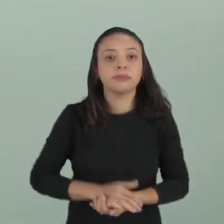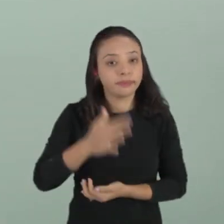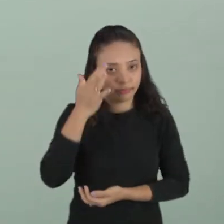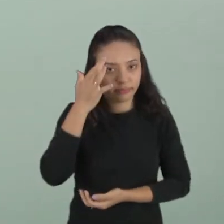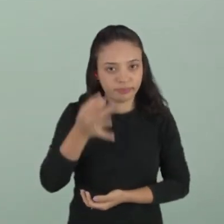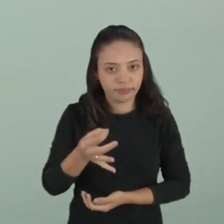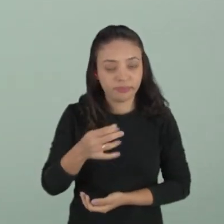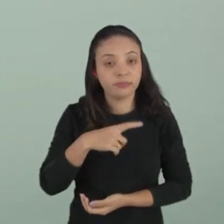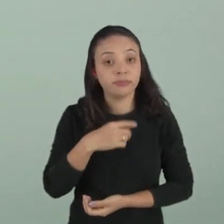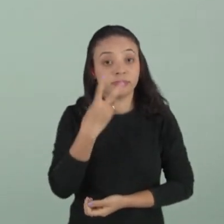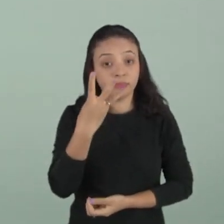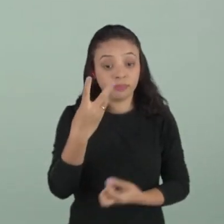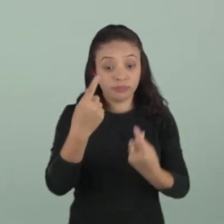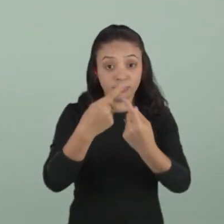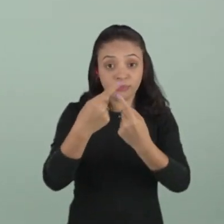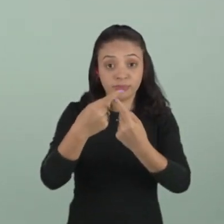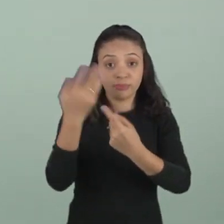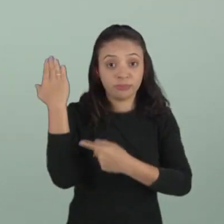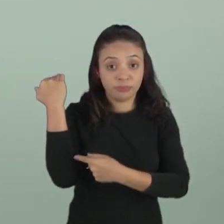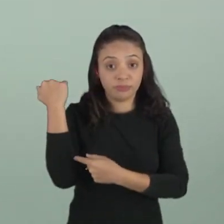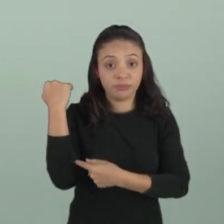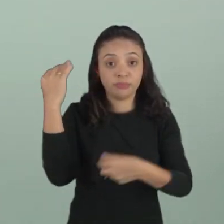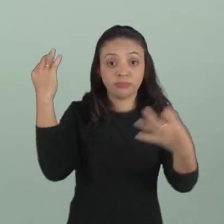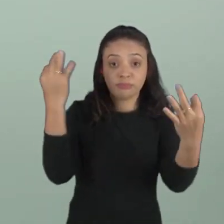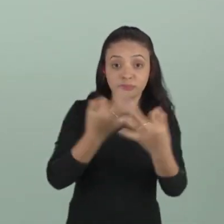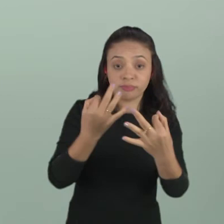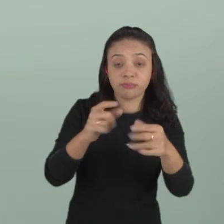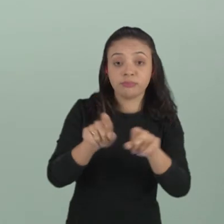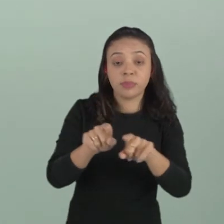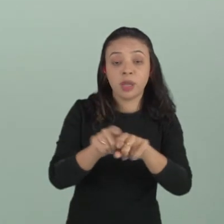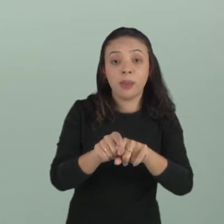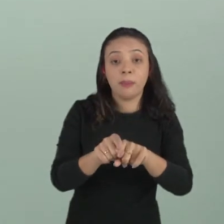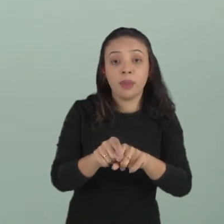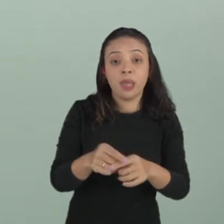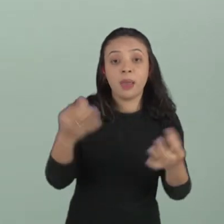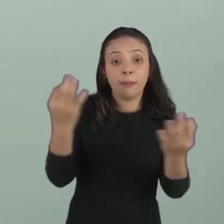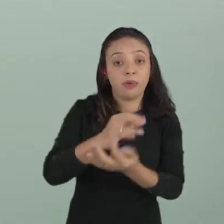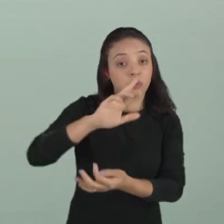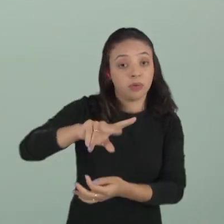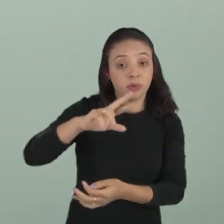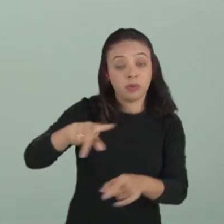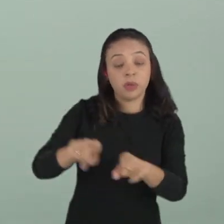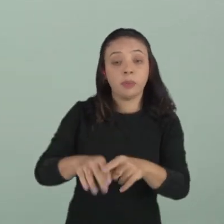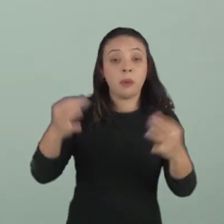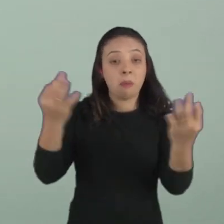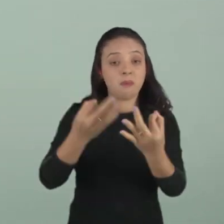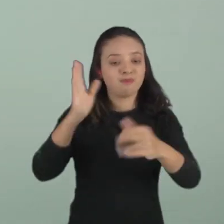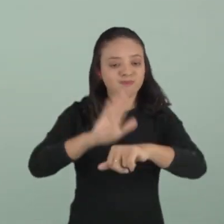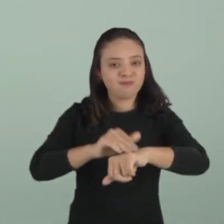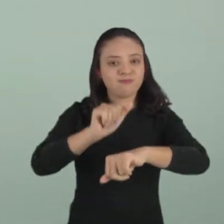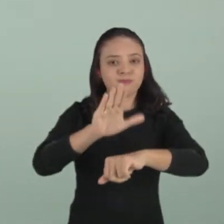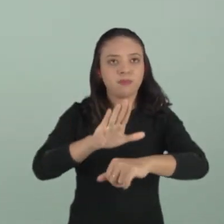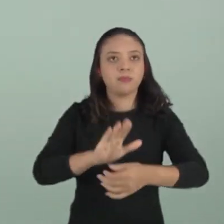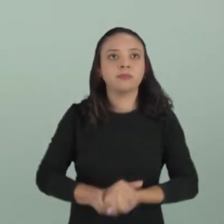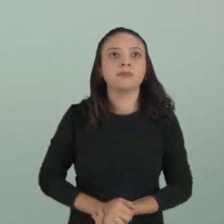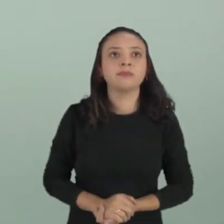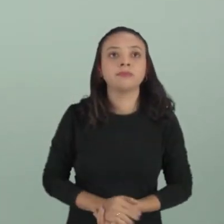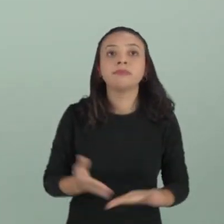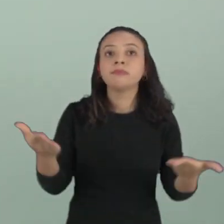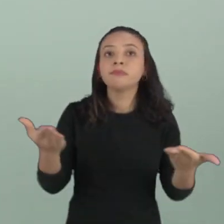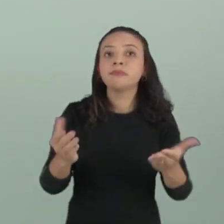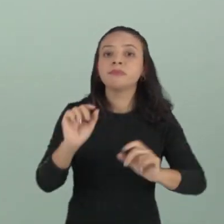que nós temos os 3 tipos de pretérito? Perfeito, imperfeito e mais que perfeito. Agora,